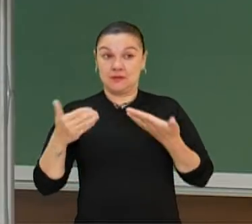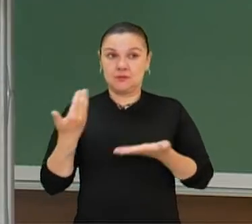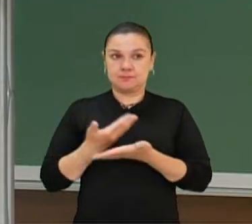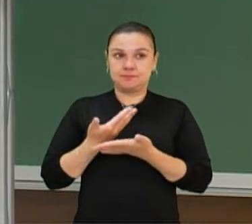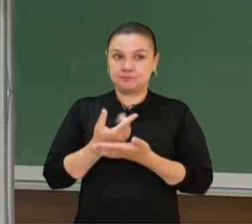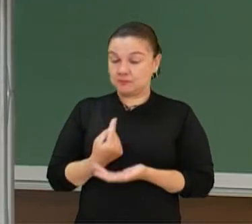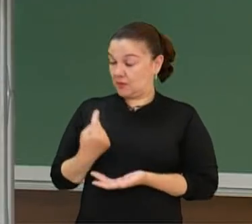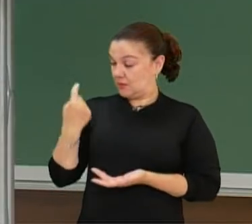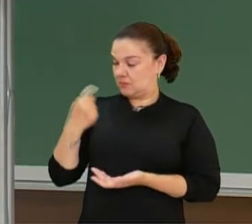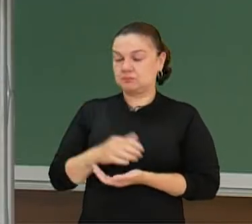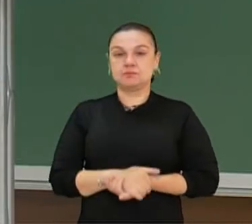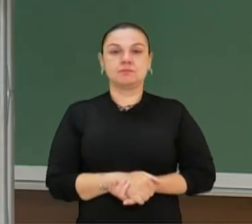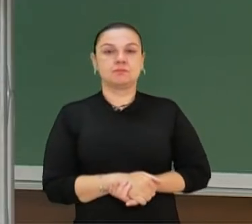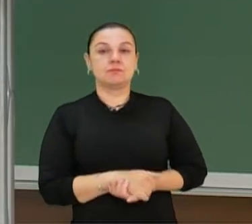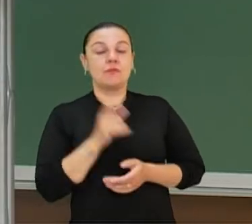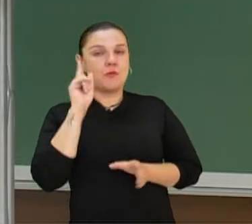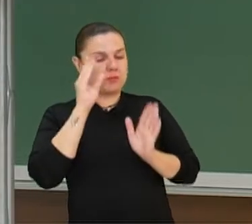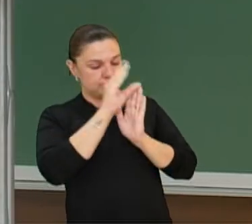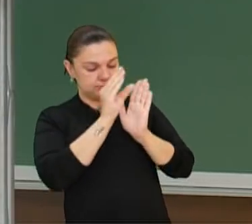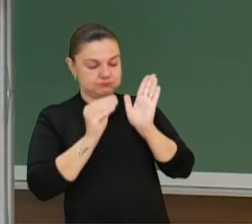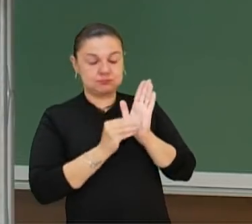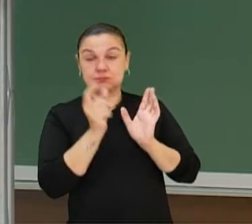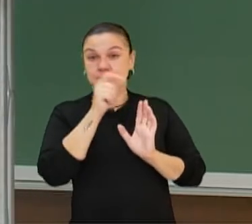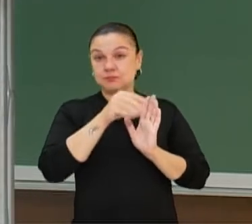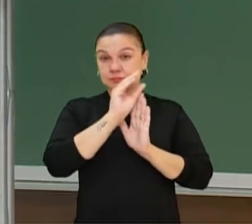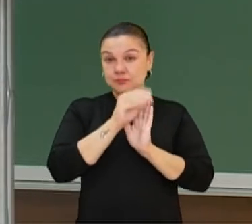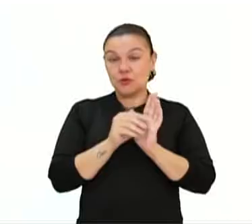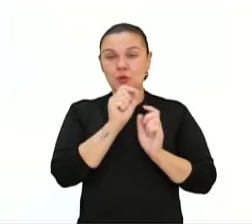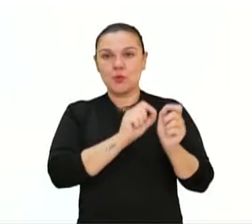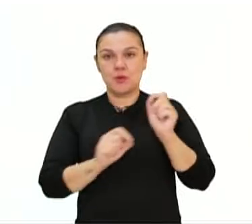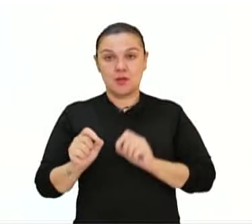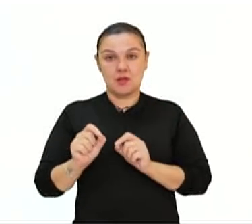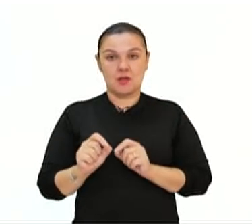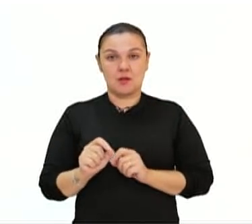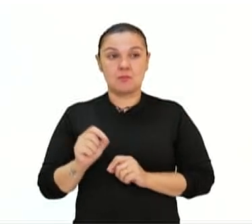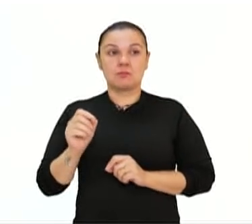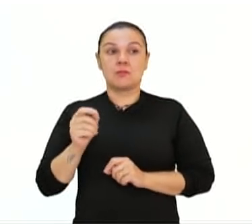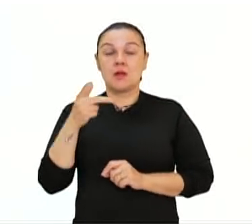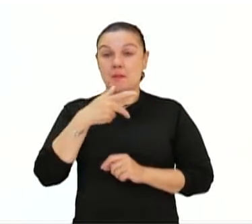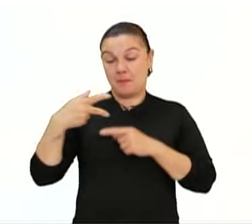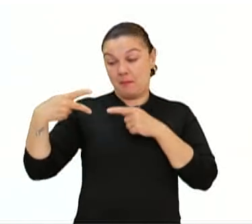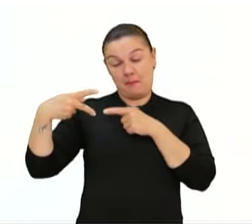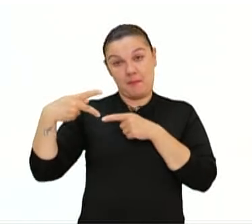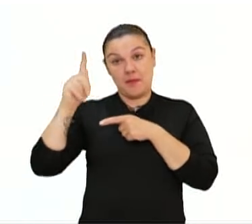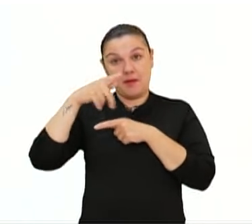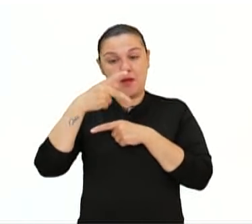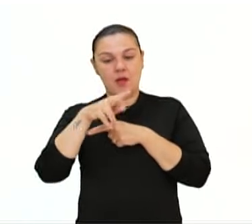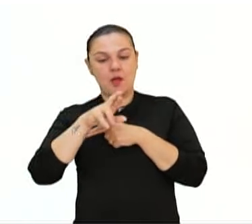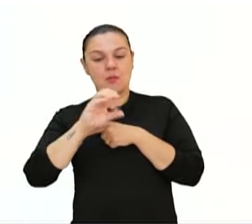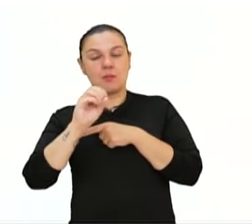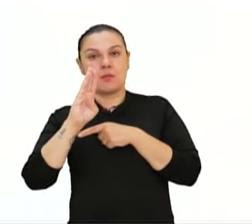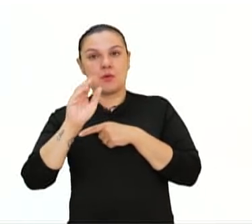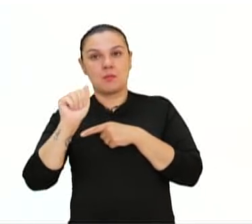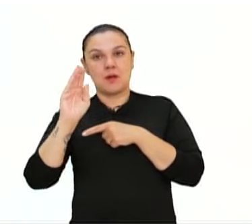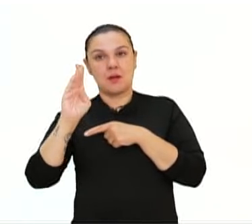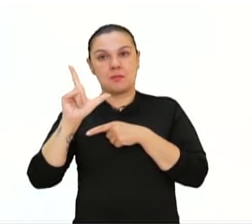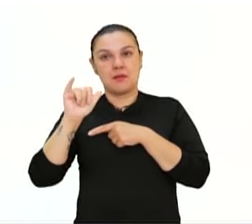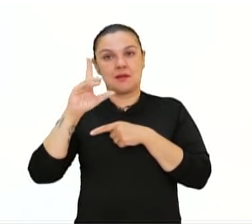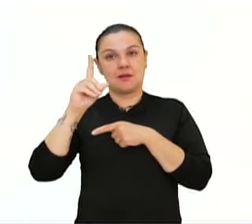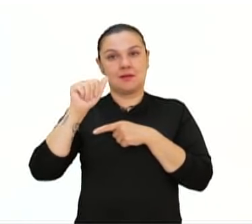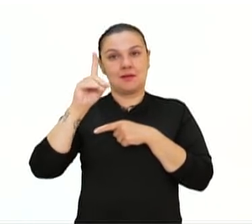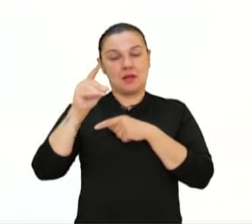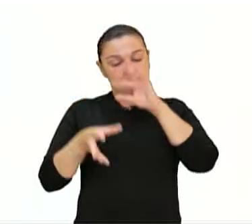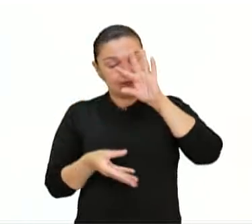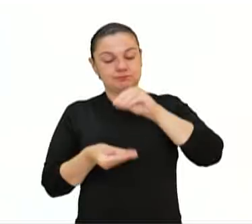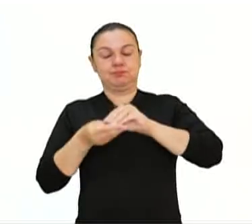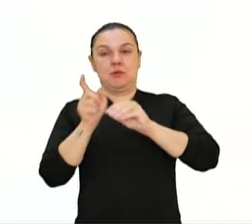ó. Então, vamos lembrar do conceito de probabilidade? Então, a probabilidade, P, né? Estou chamando de P para facilitar ali o